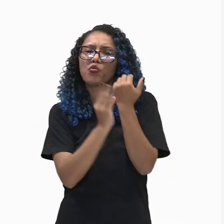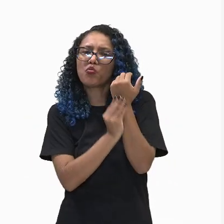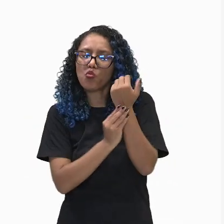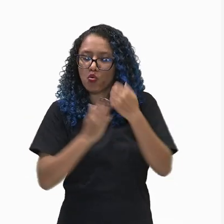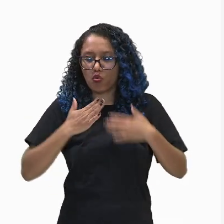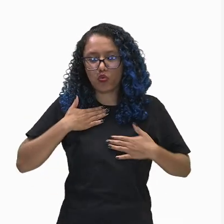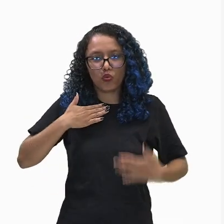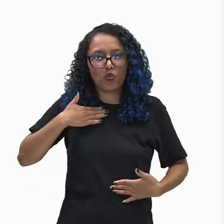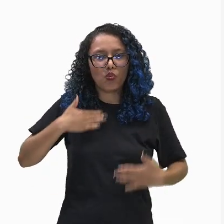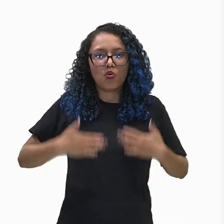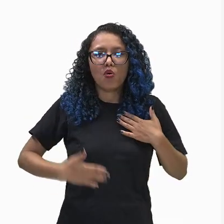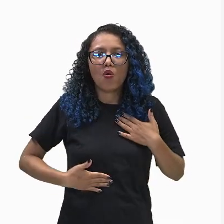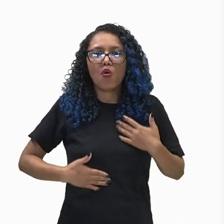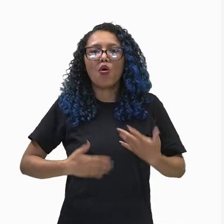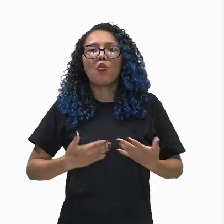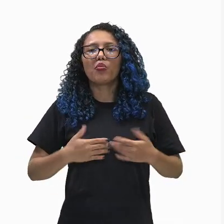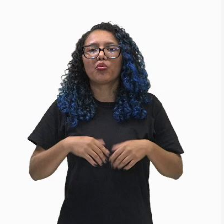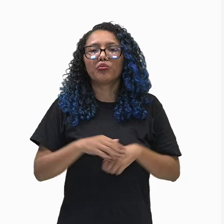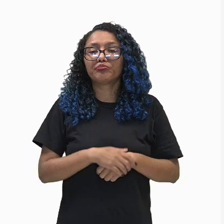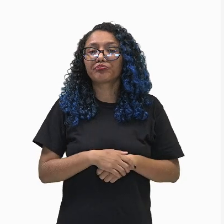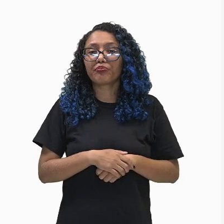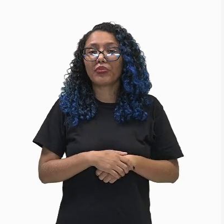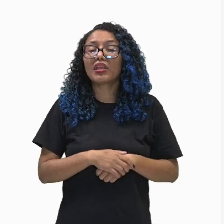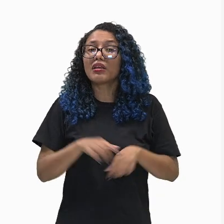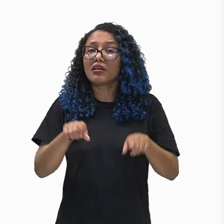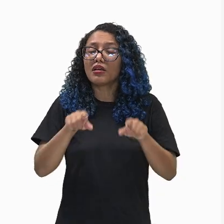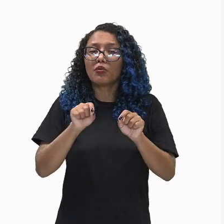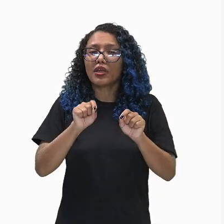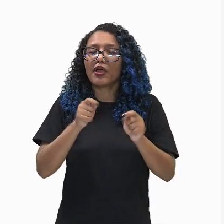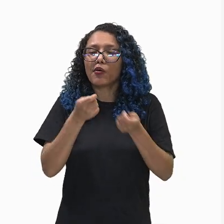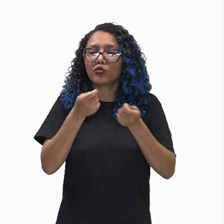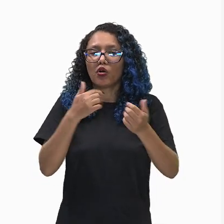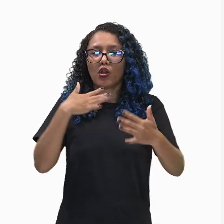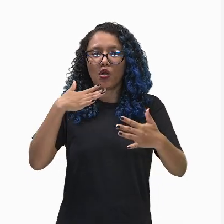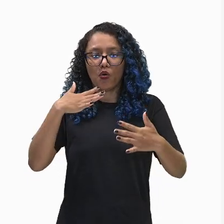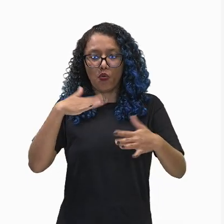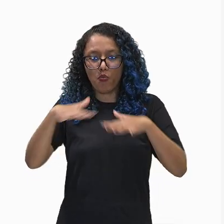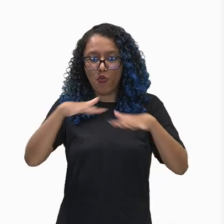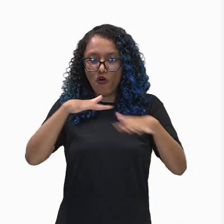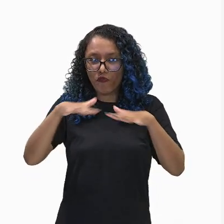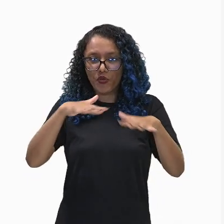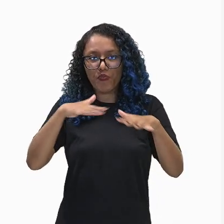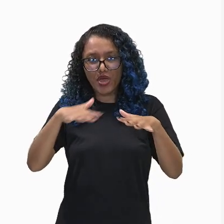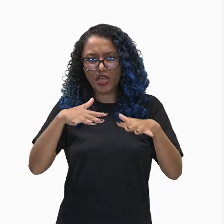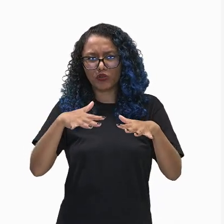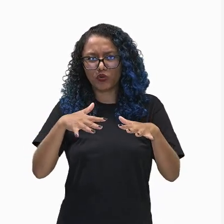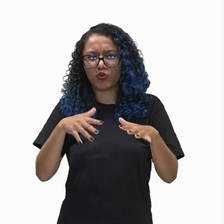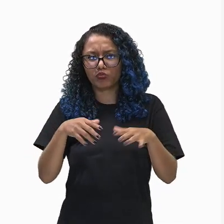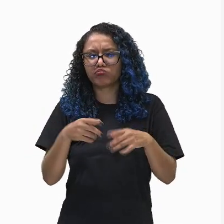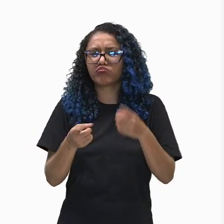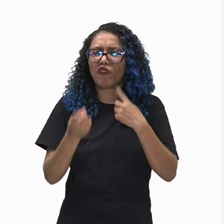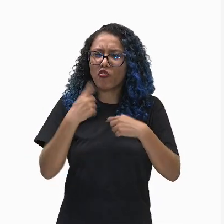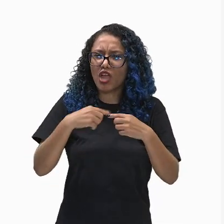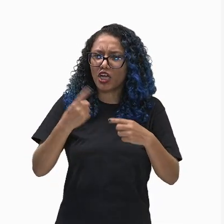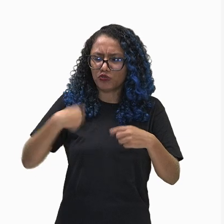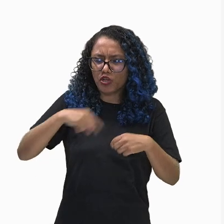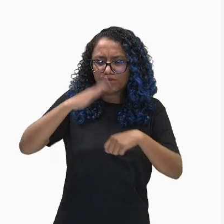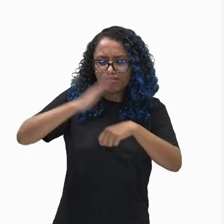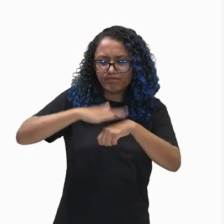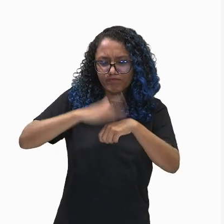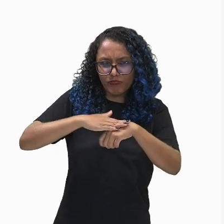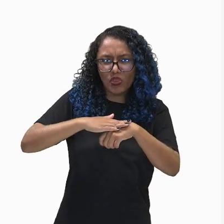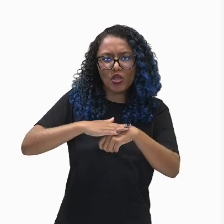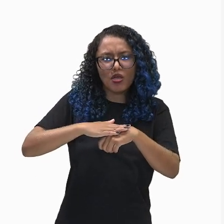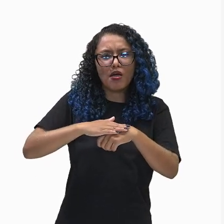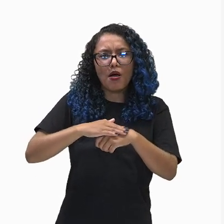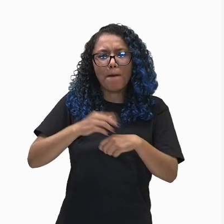movimentos voluntários, aqueles que nós queremos fazer, e involuntários, aqueles que são realizados